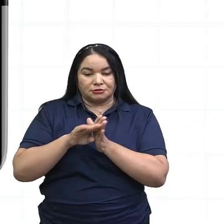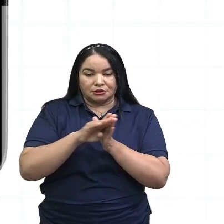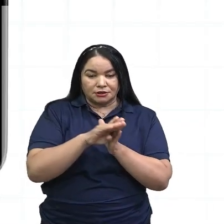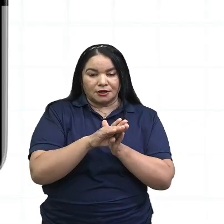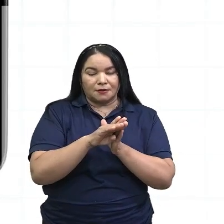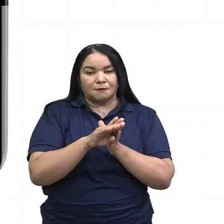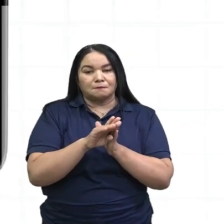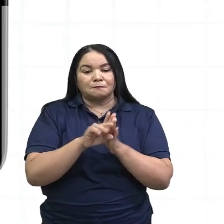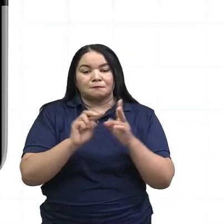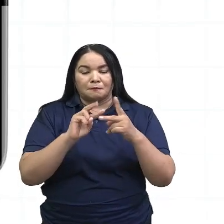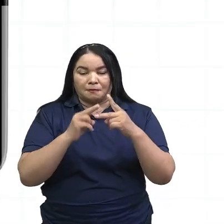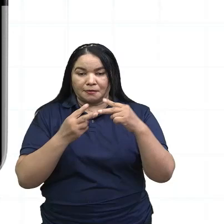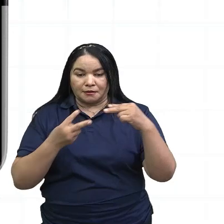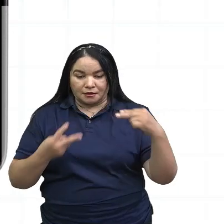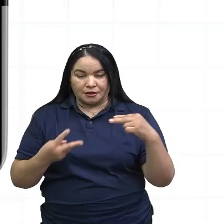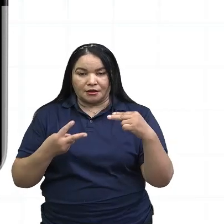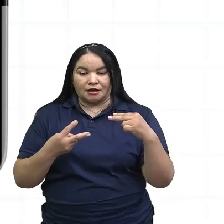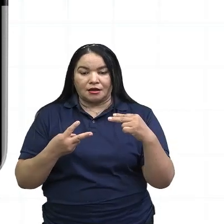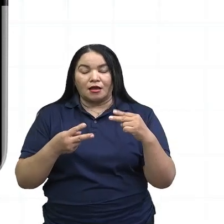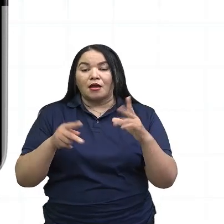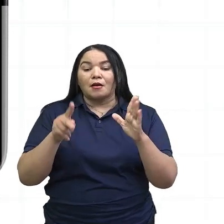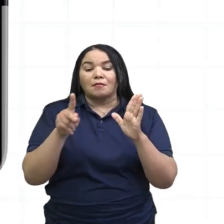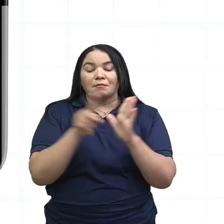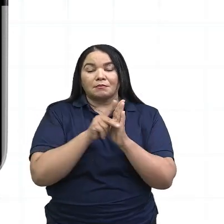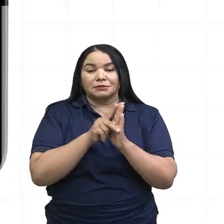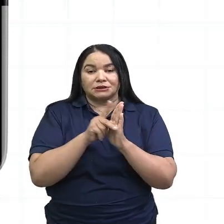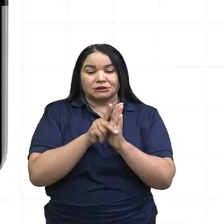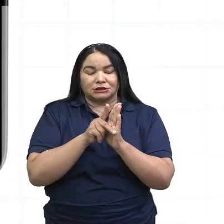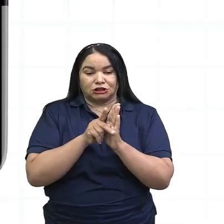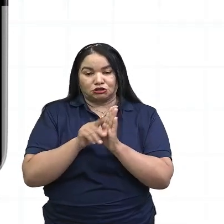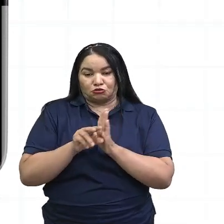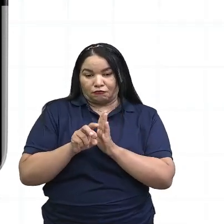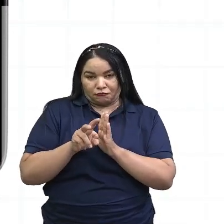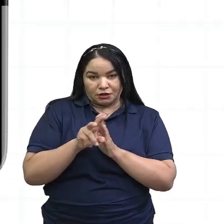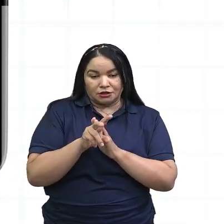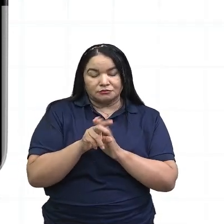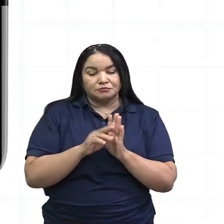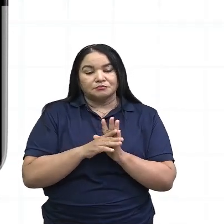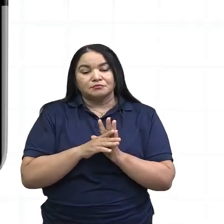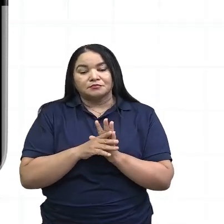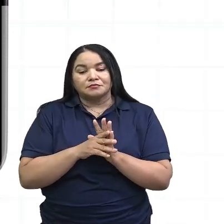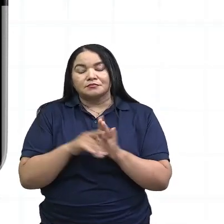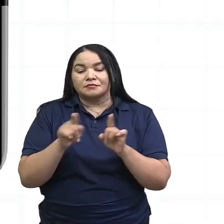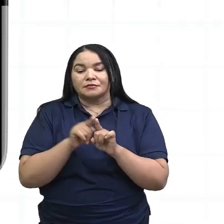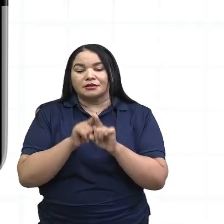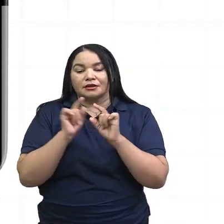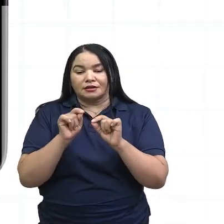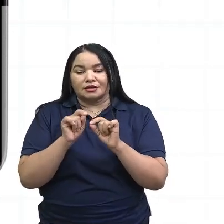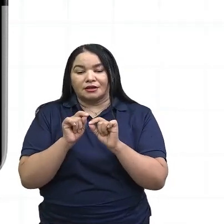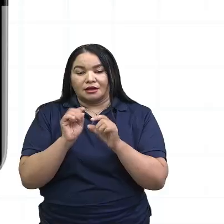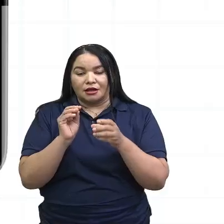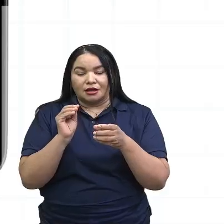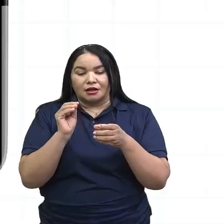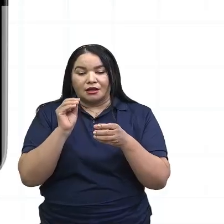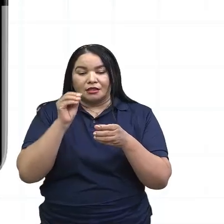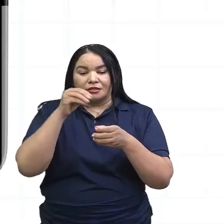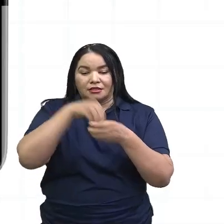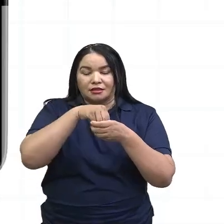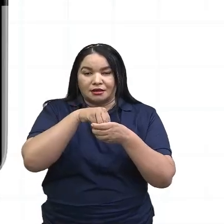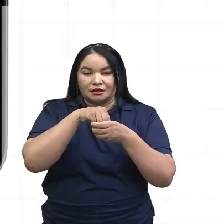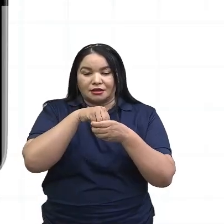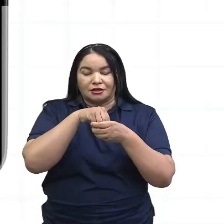o DNA desse vírus, na verdade. Observe que ele vai ser encaixado esse